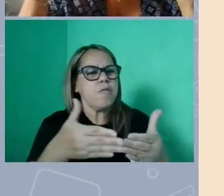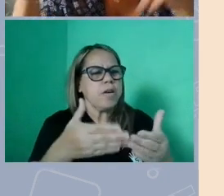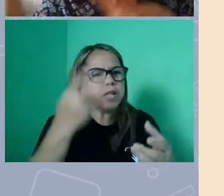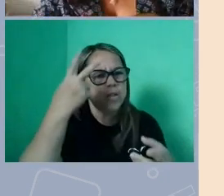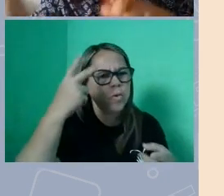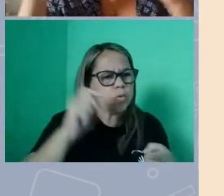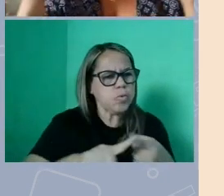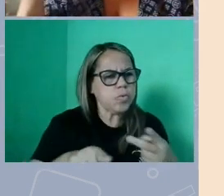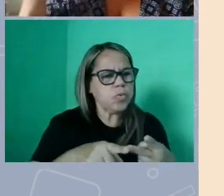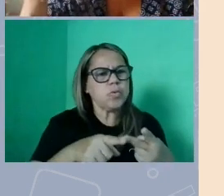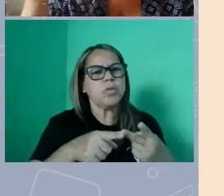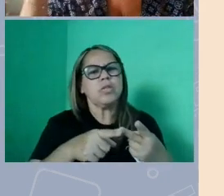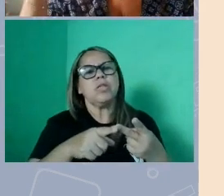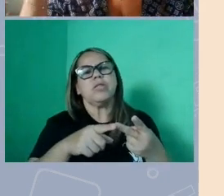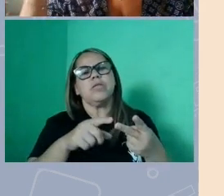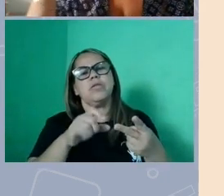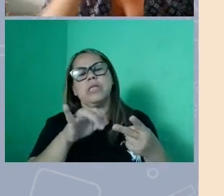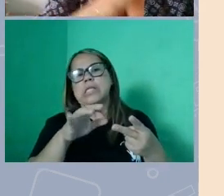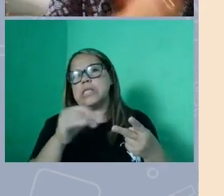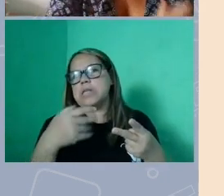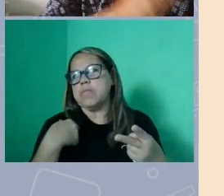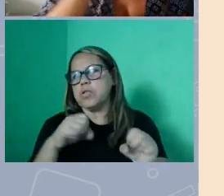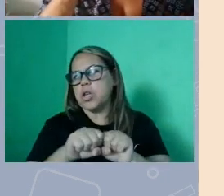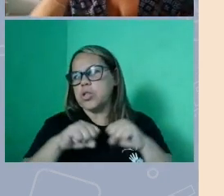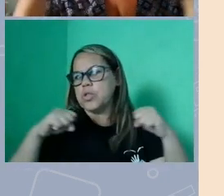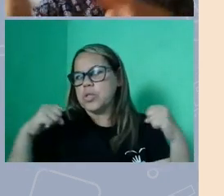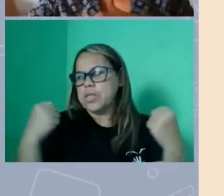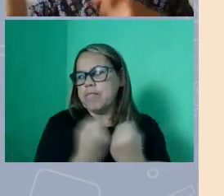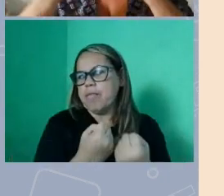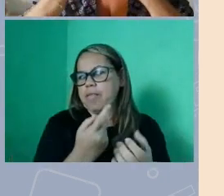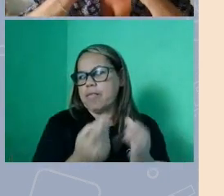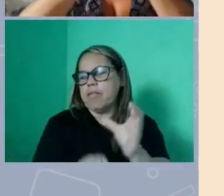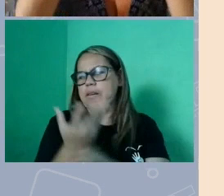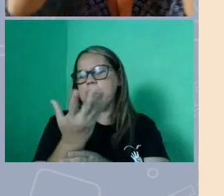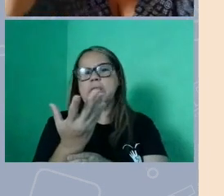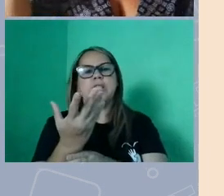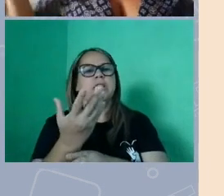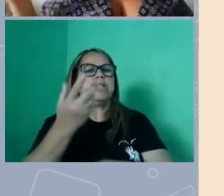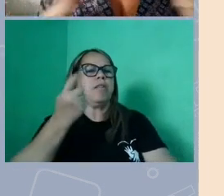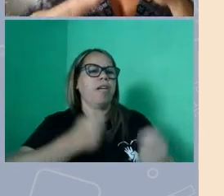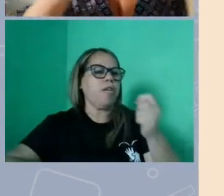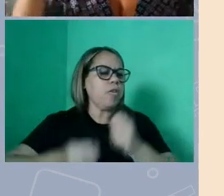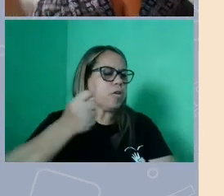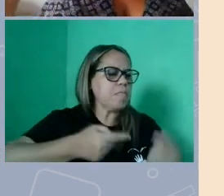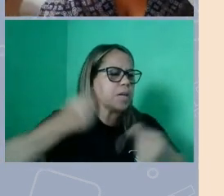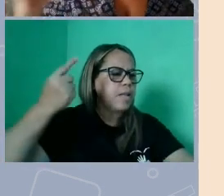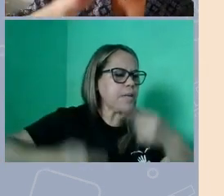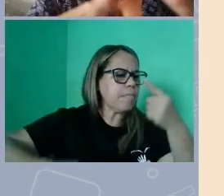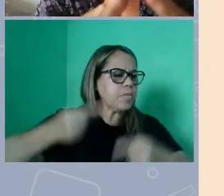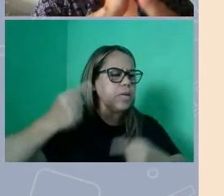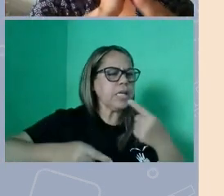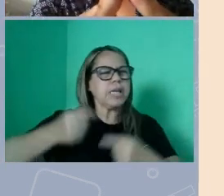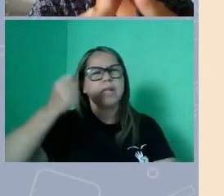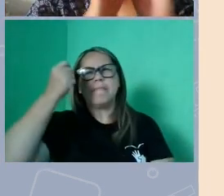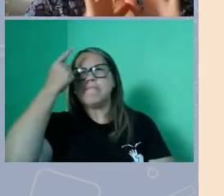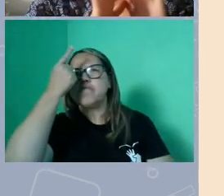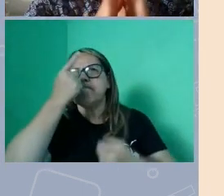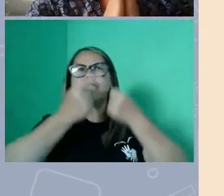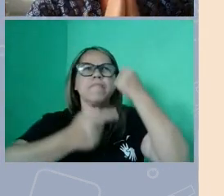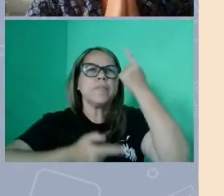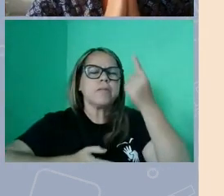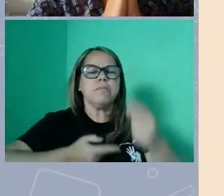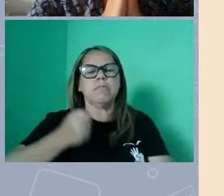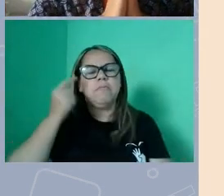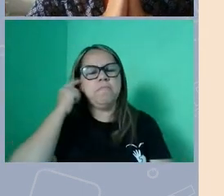dos símbolos que as sociedades criam da economia da política do campo das ideias do pensamento a